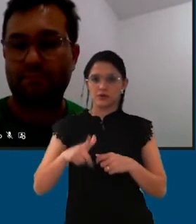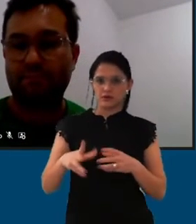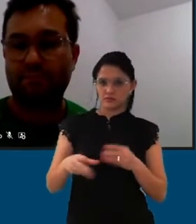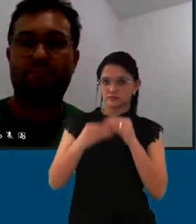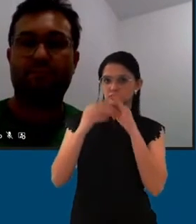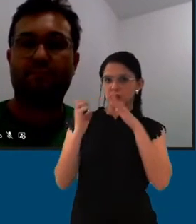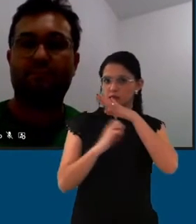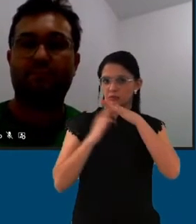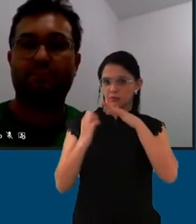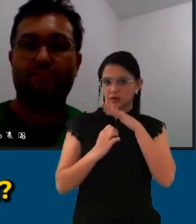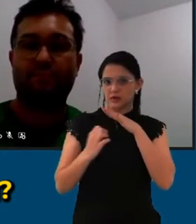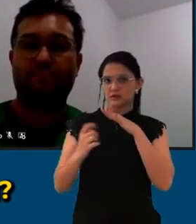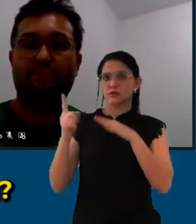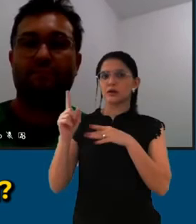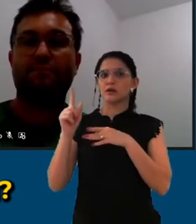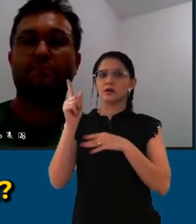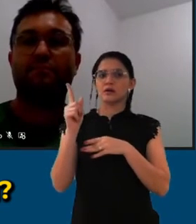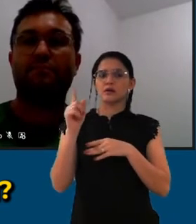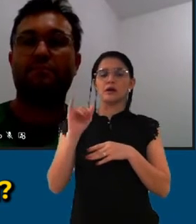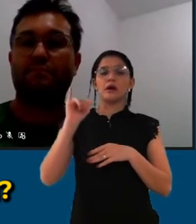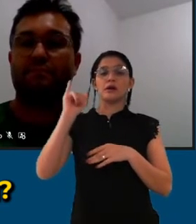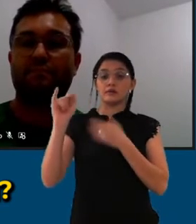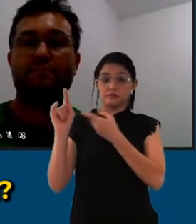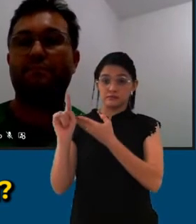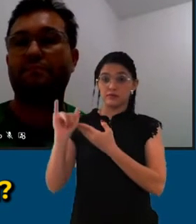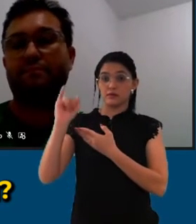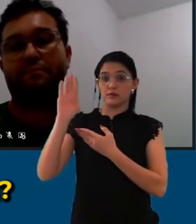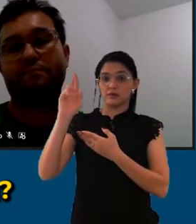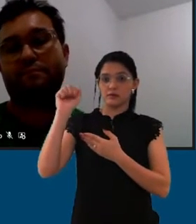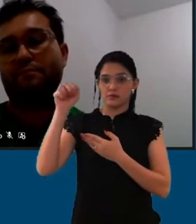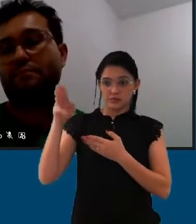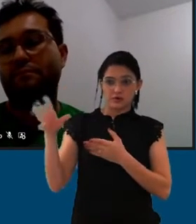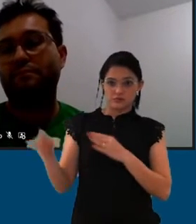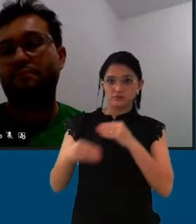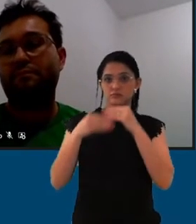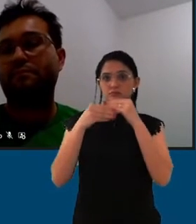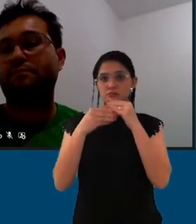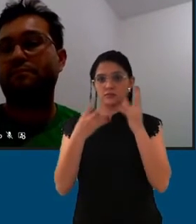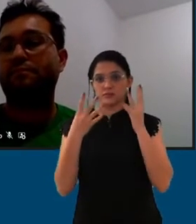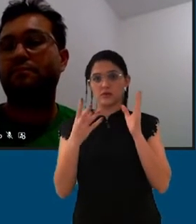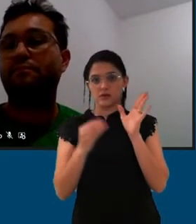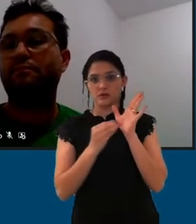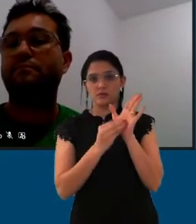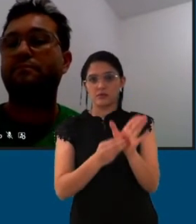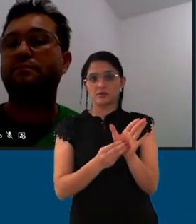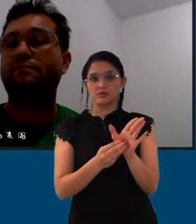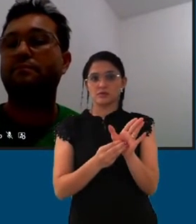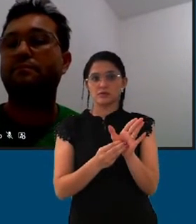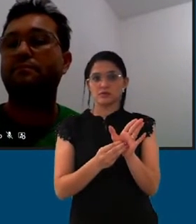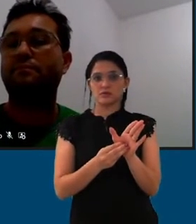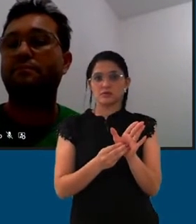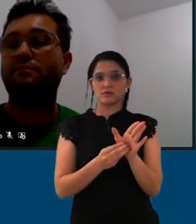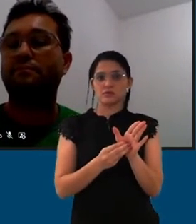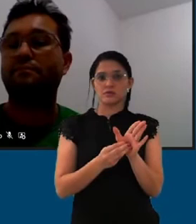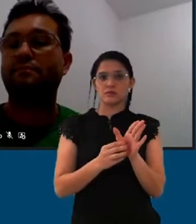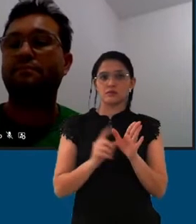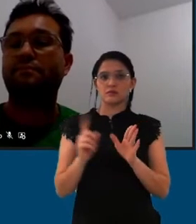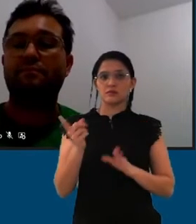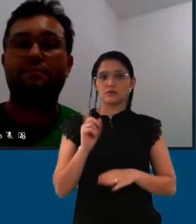também não. O IBRAM quer incluir mais alguma coisa, doutora Elaine, doutora